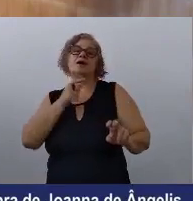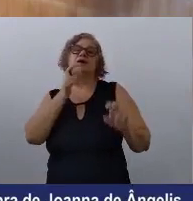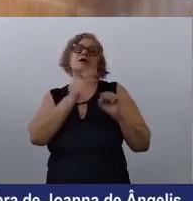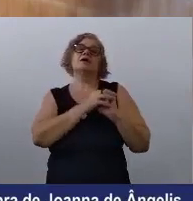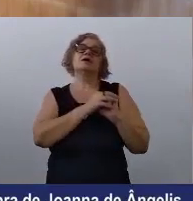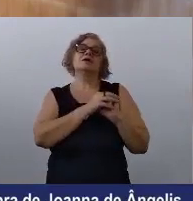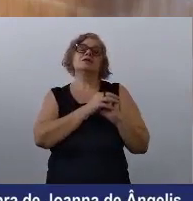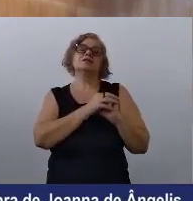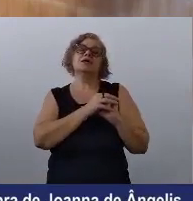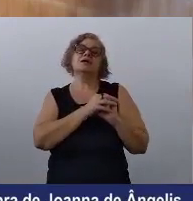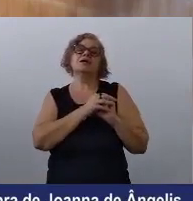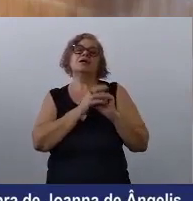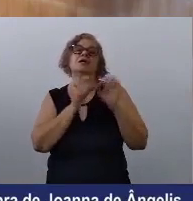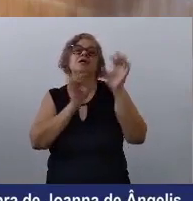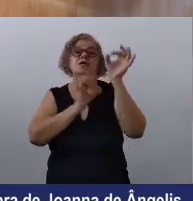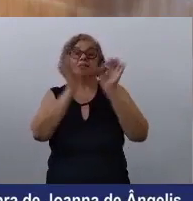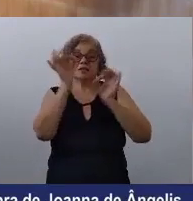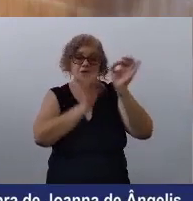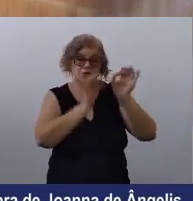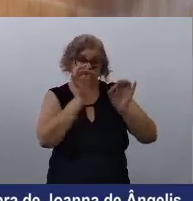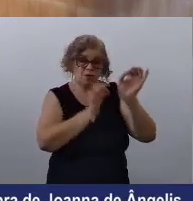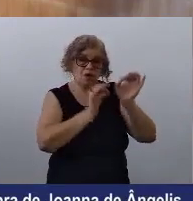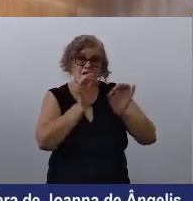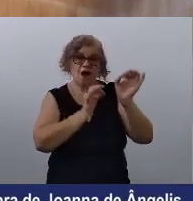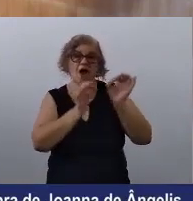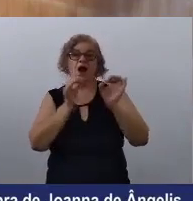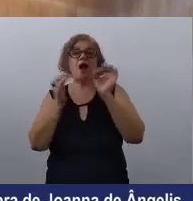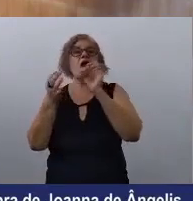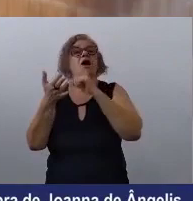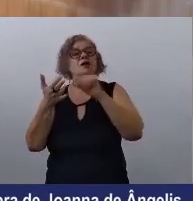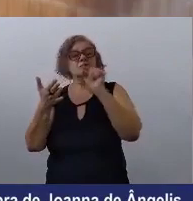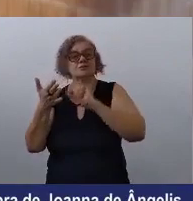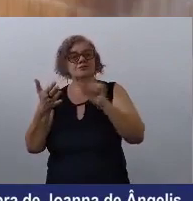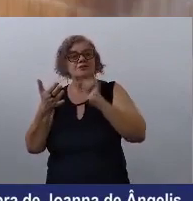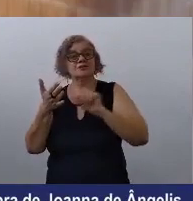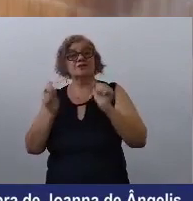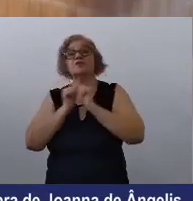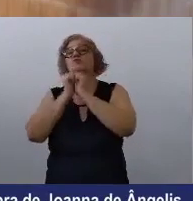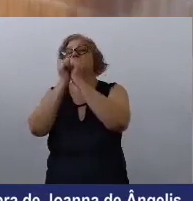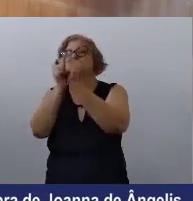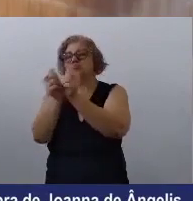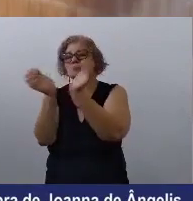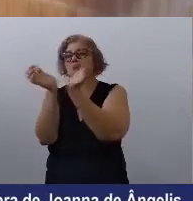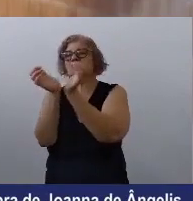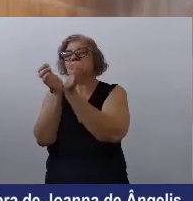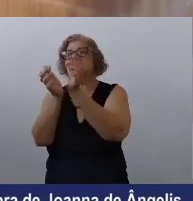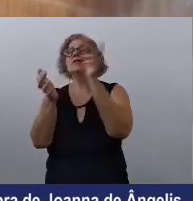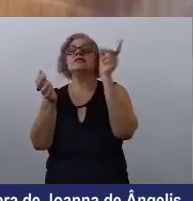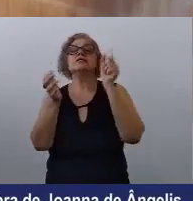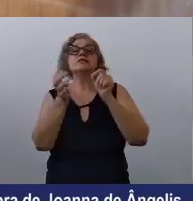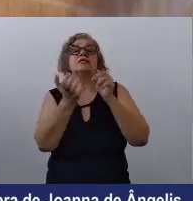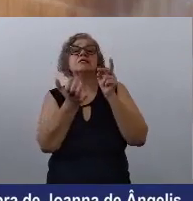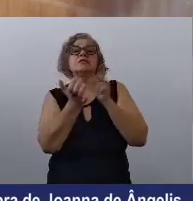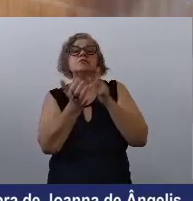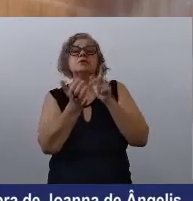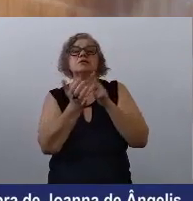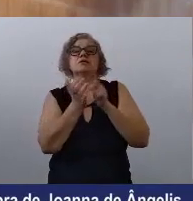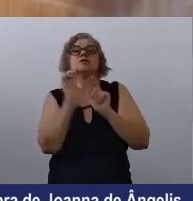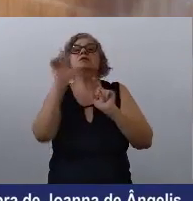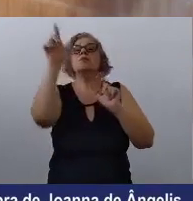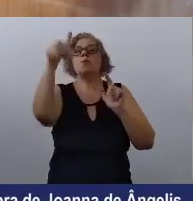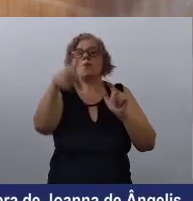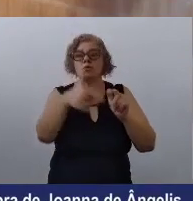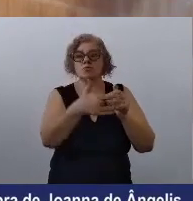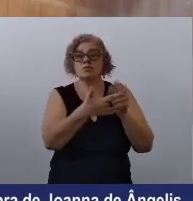na codificação do Espiritismo. Se une a essa equipe Verdade depois do lançamento do Livro